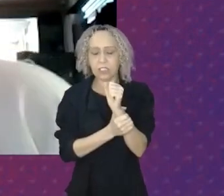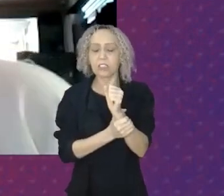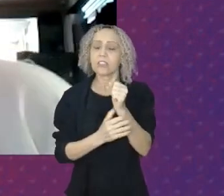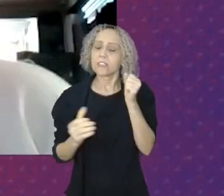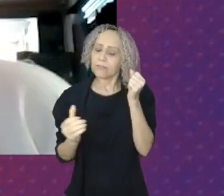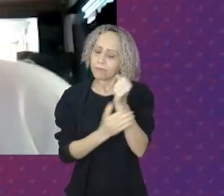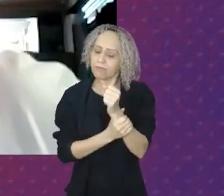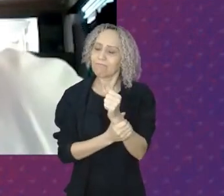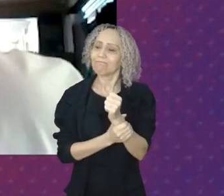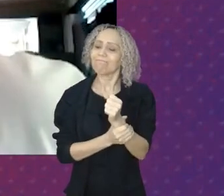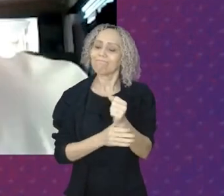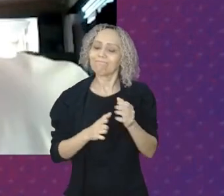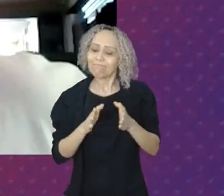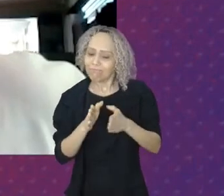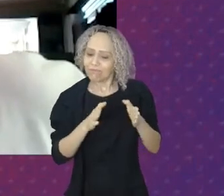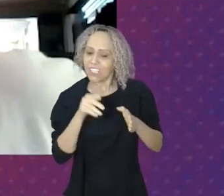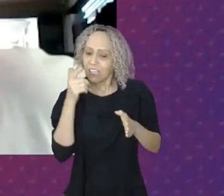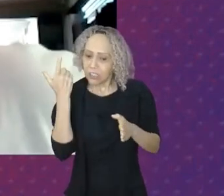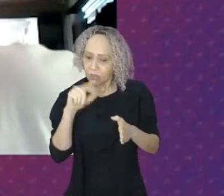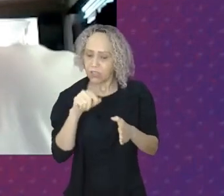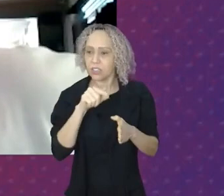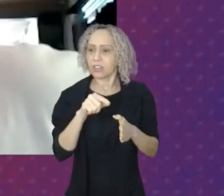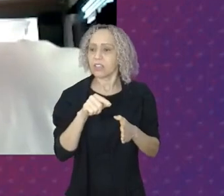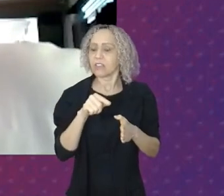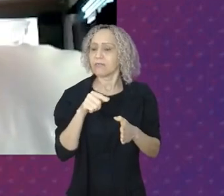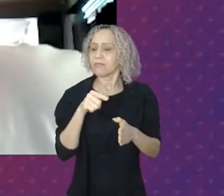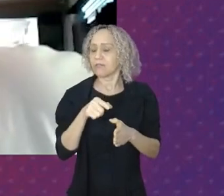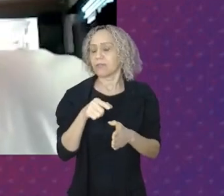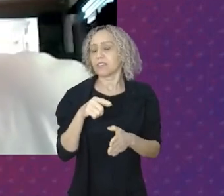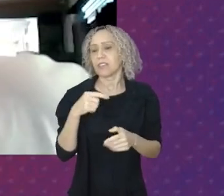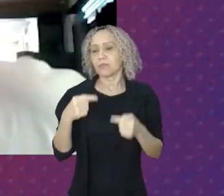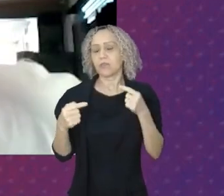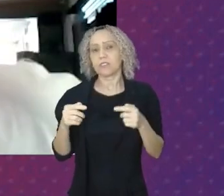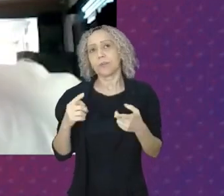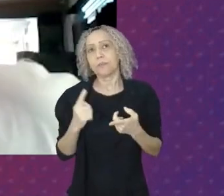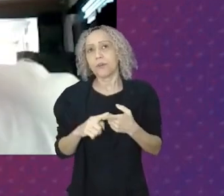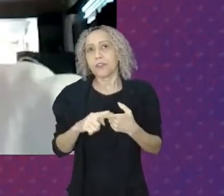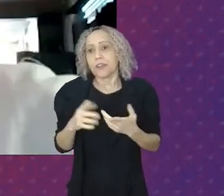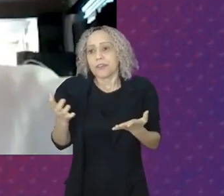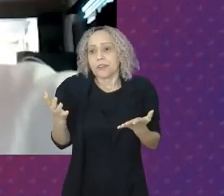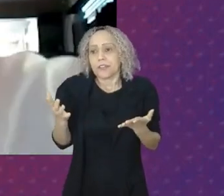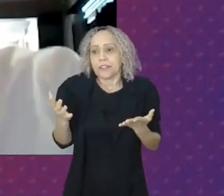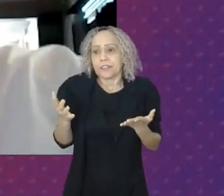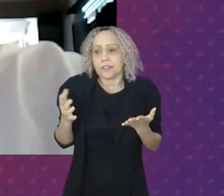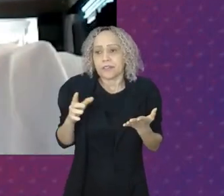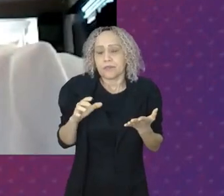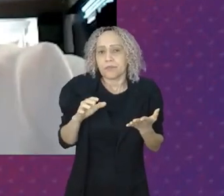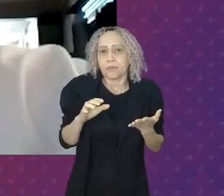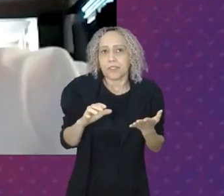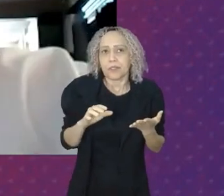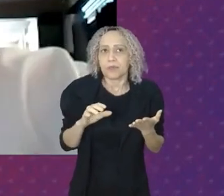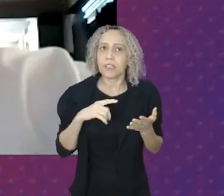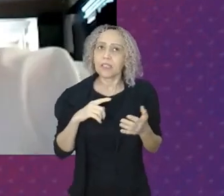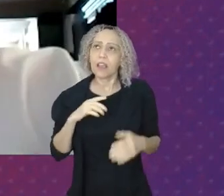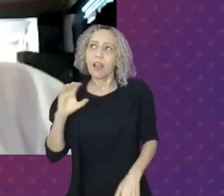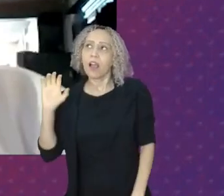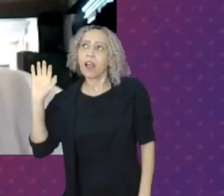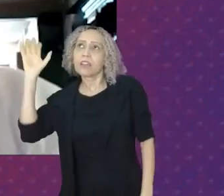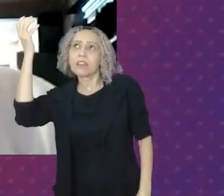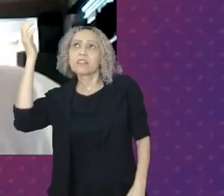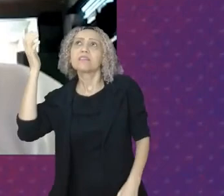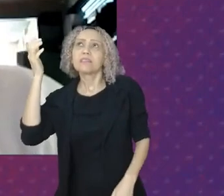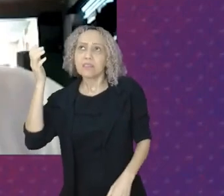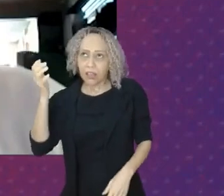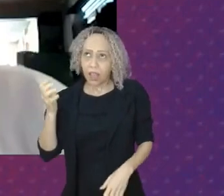acesso a essa política. Porque também existe um vácuo enorme entre uma decisão e a